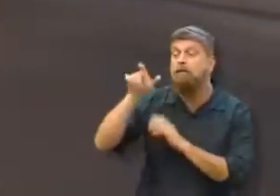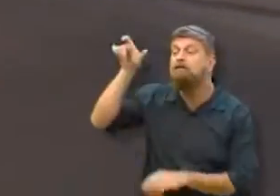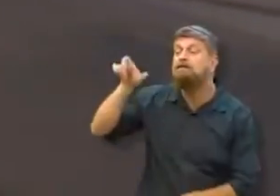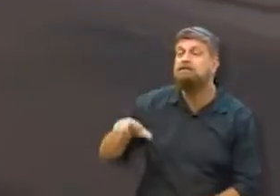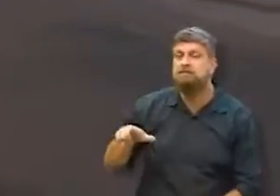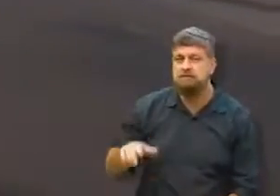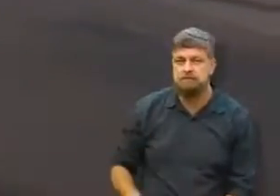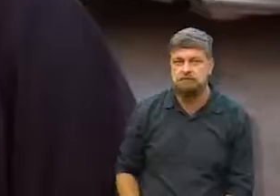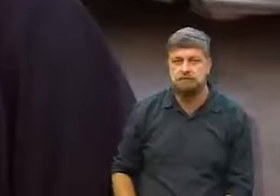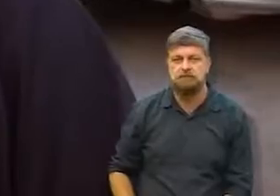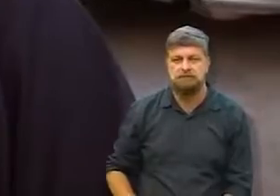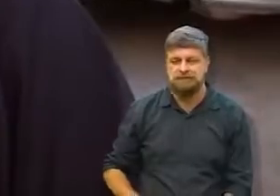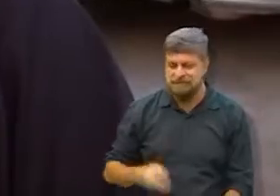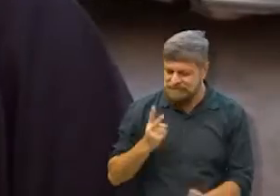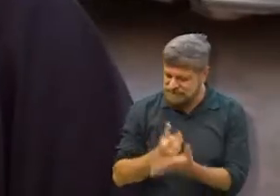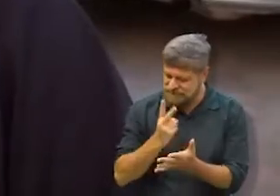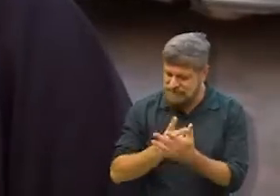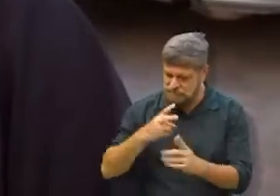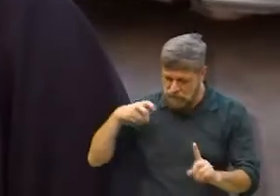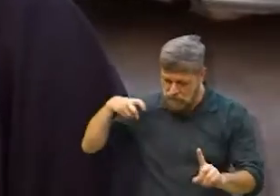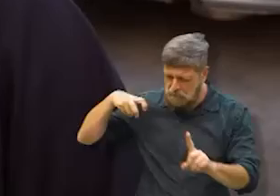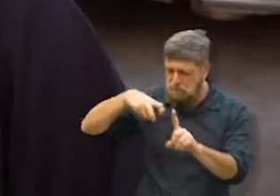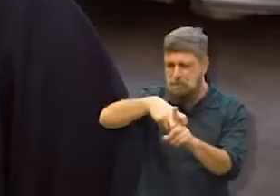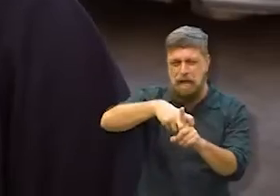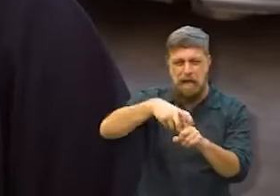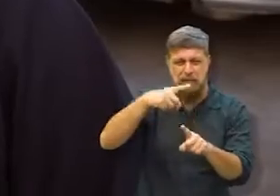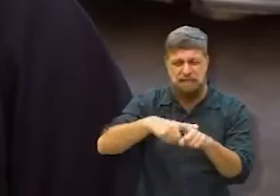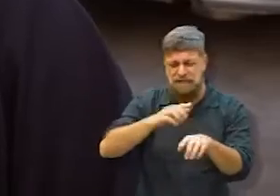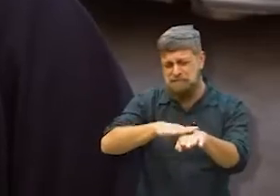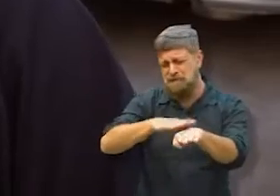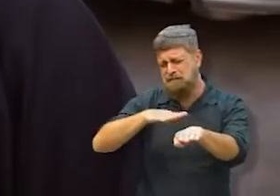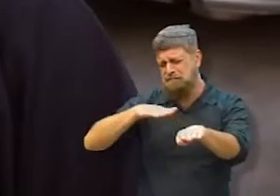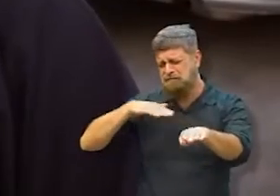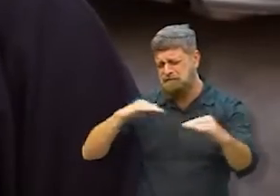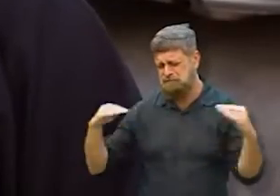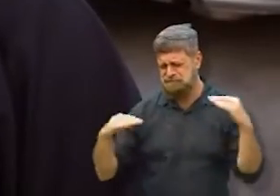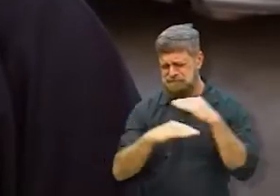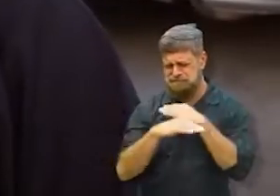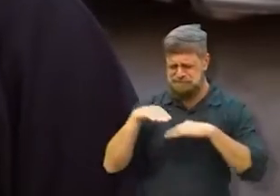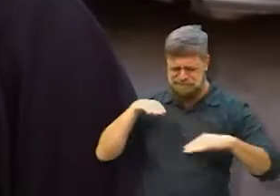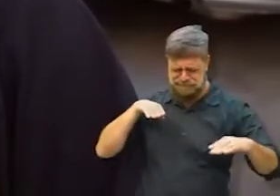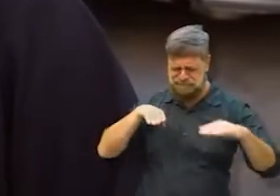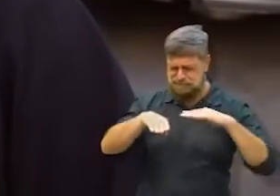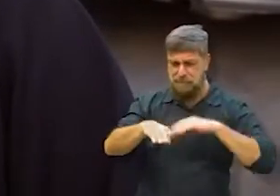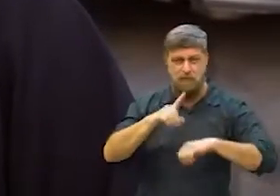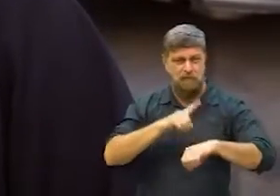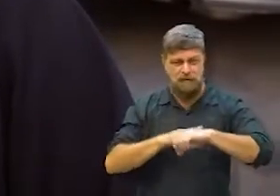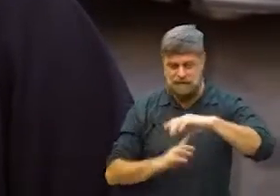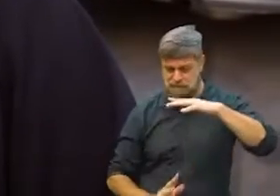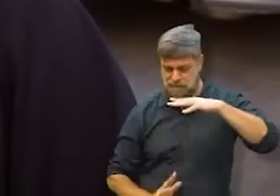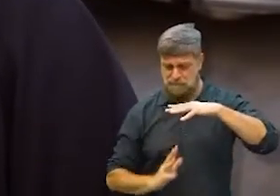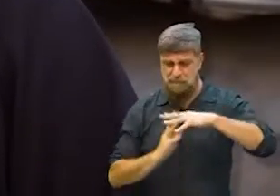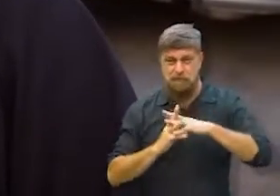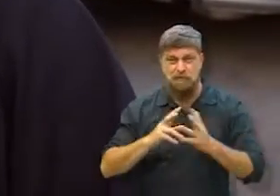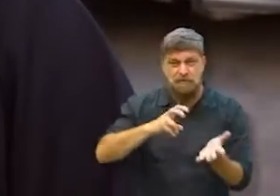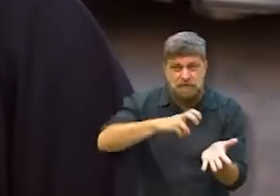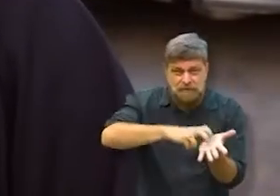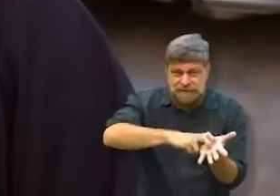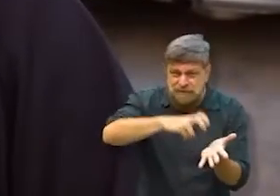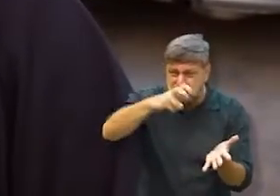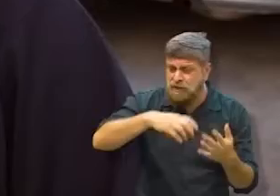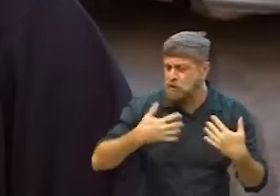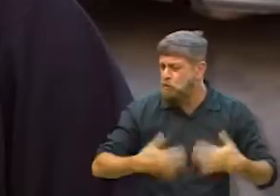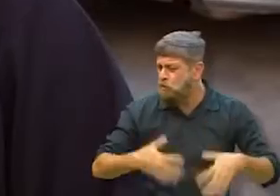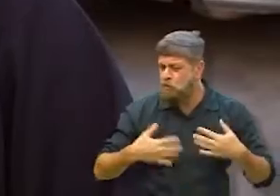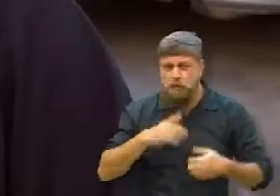esse morador do bairro. Quase toda hora acidente, por causa do movimento que a gente tem aí. No horário de pico, de